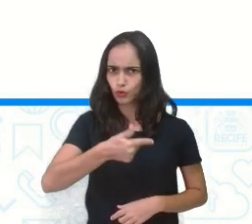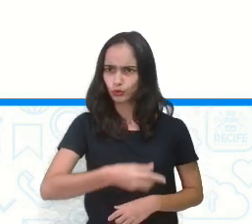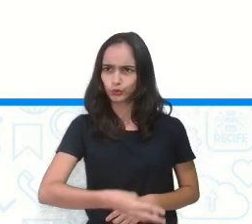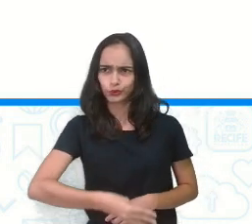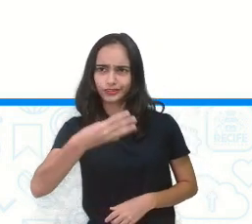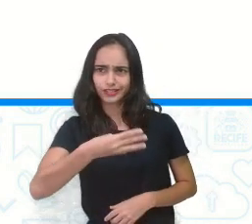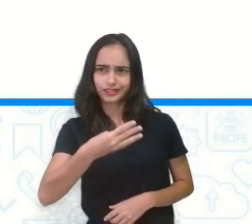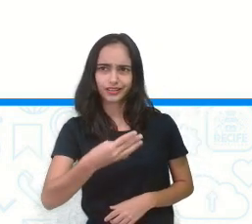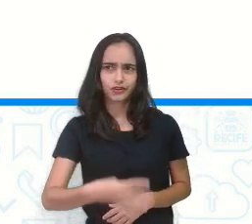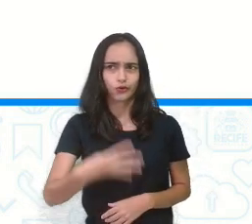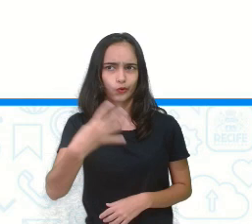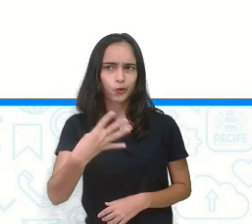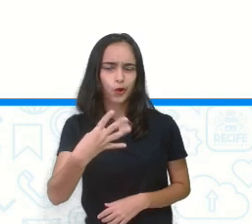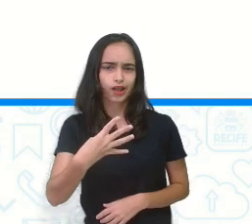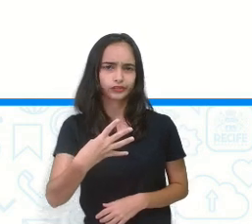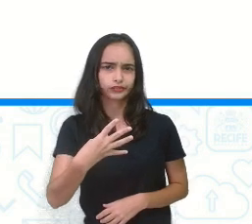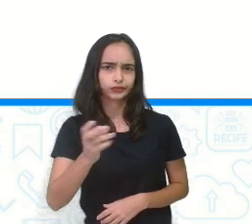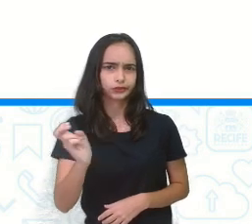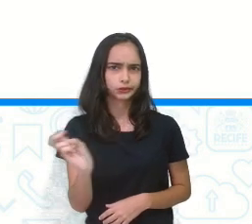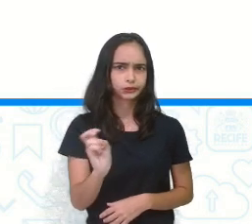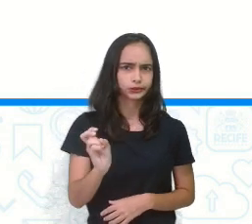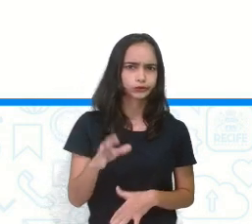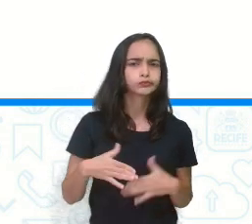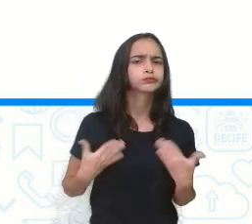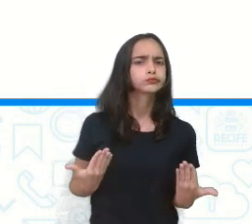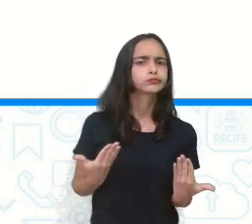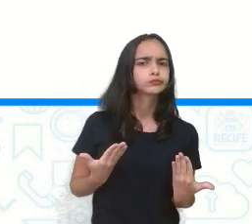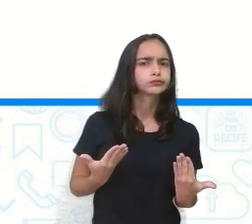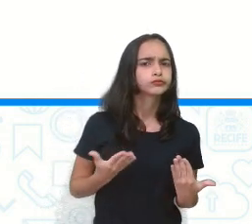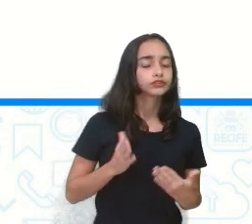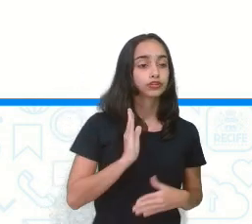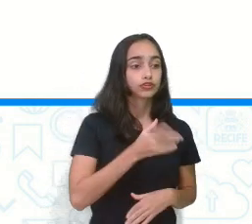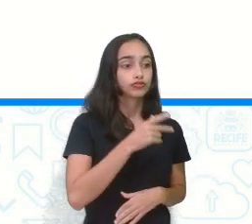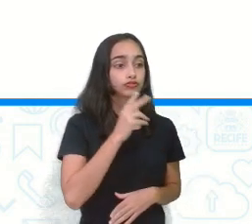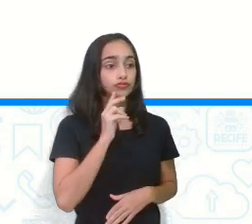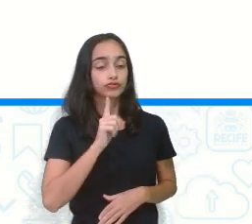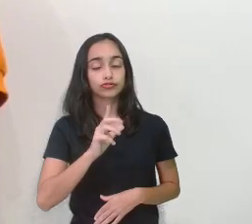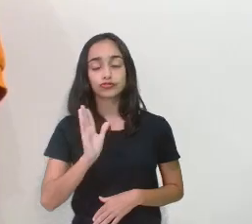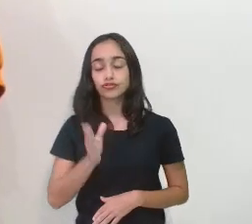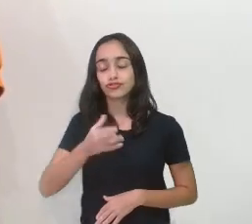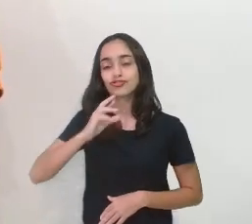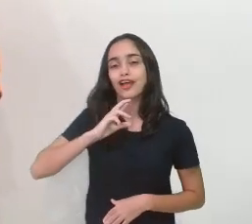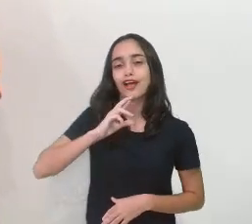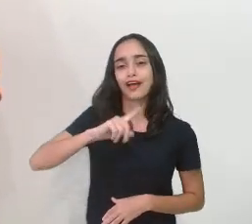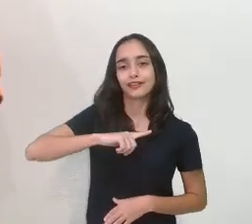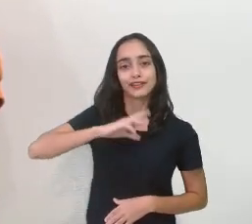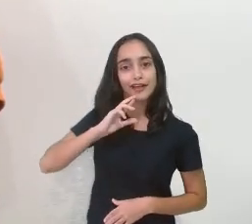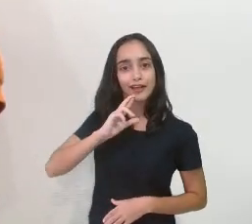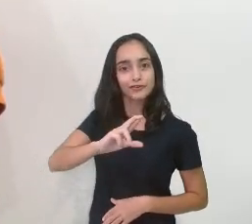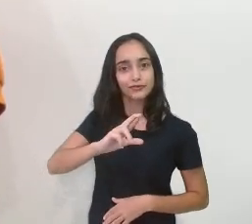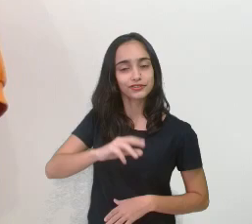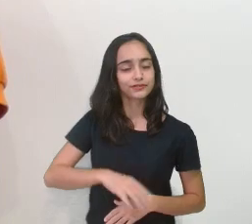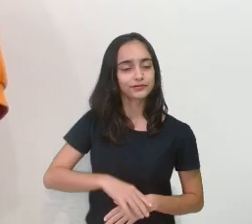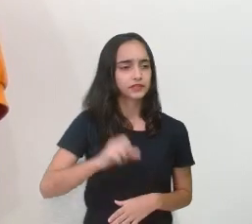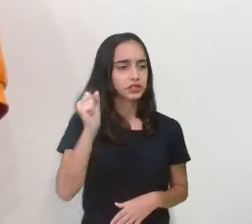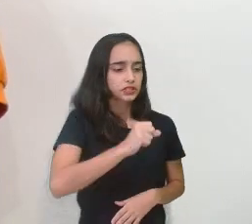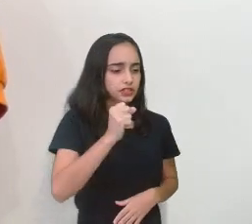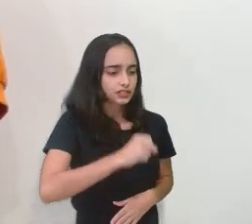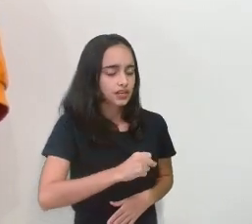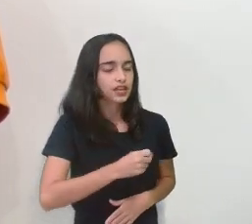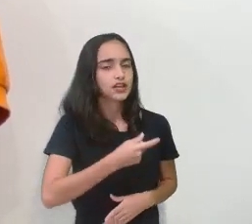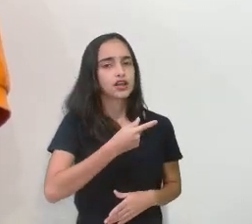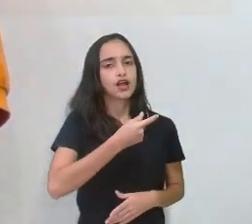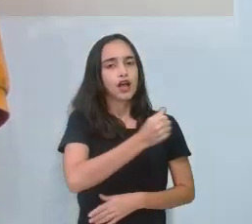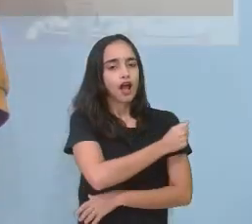em terceiro, em quarto lugar? Já temos resposta aqui no chat. Temos sim. O Lázaro disse que é em